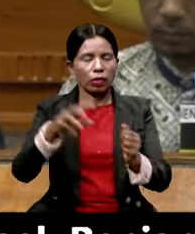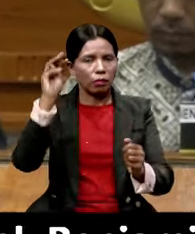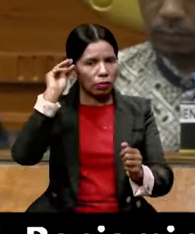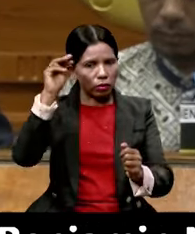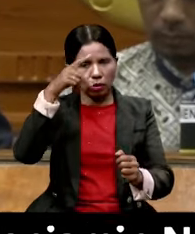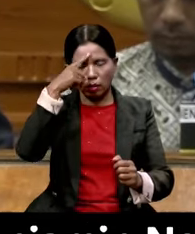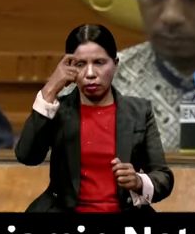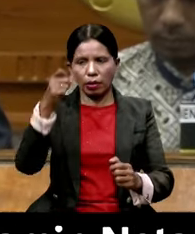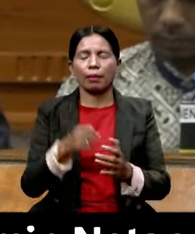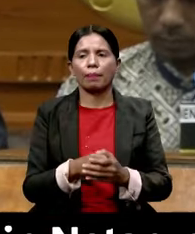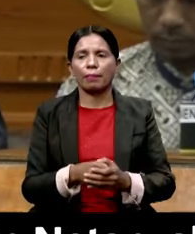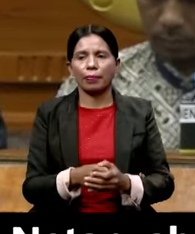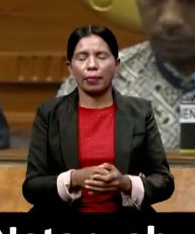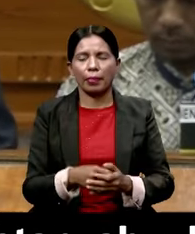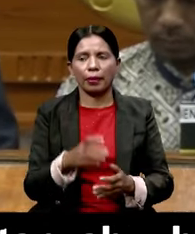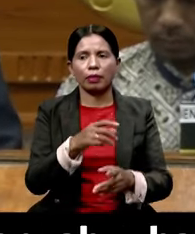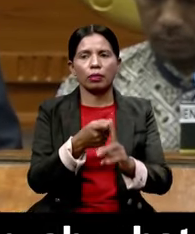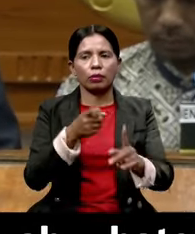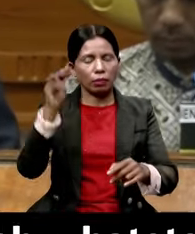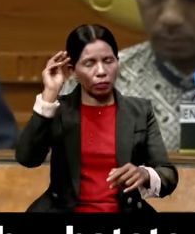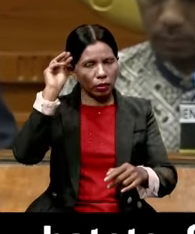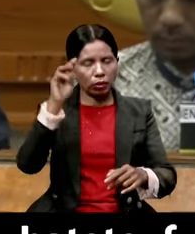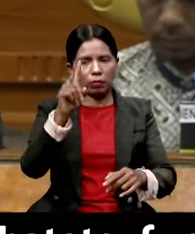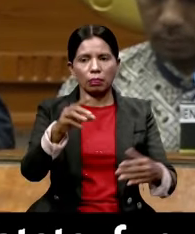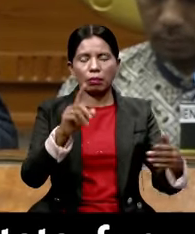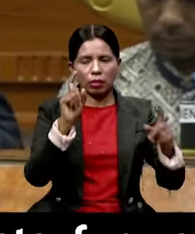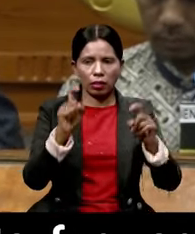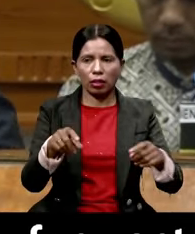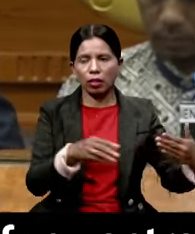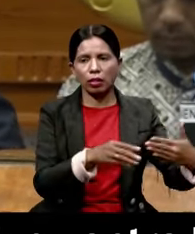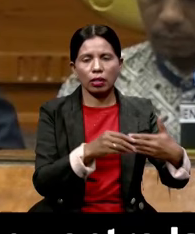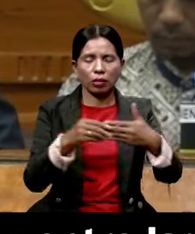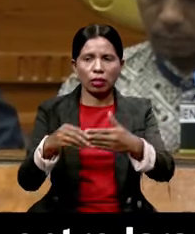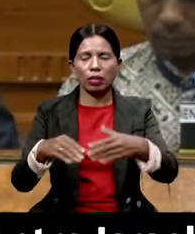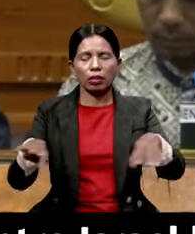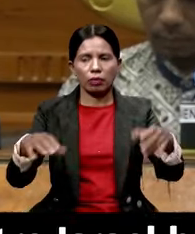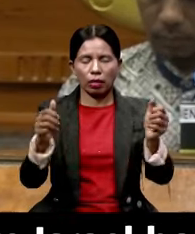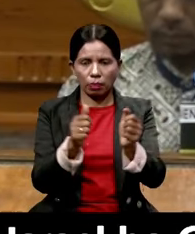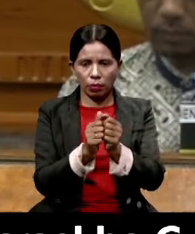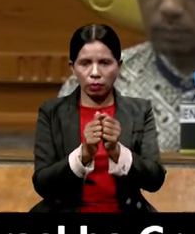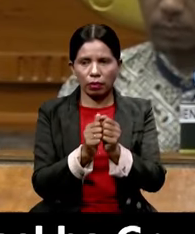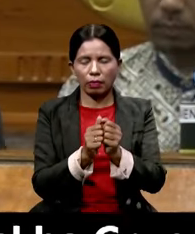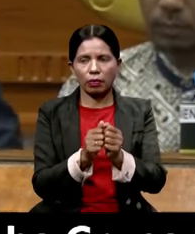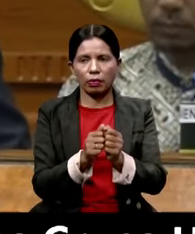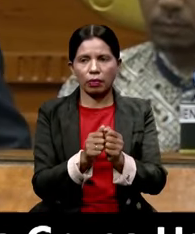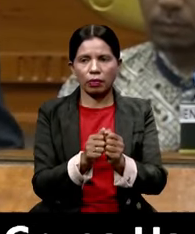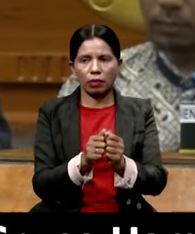tamba ideal, né? Ministro ira, mas tem que liderar. Se cooperação, né?